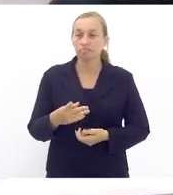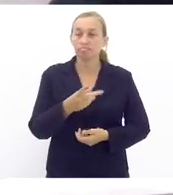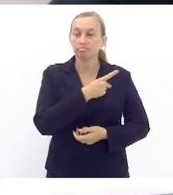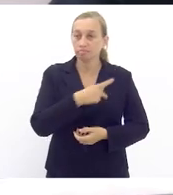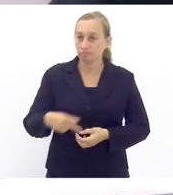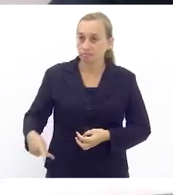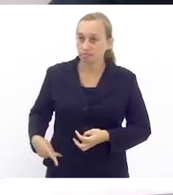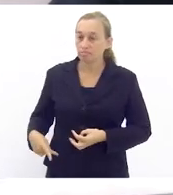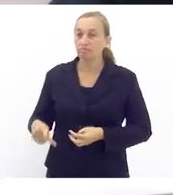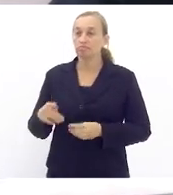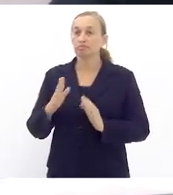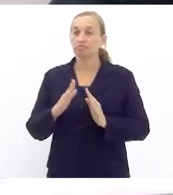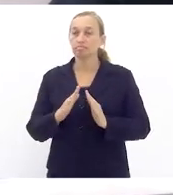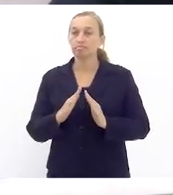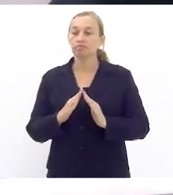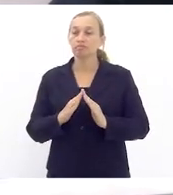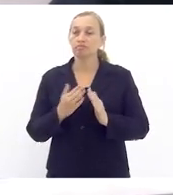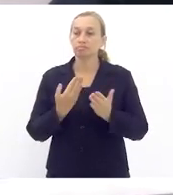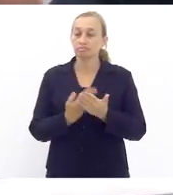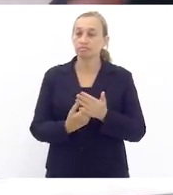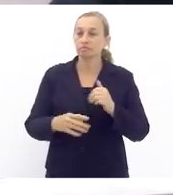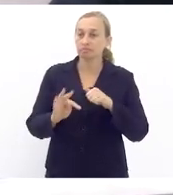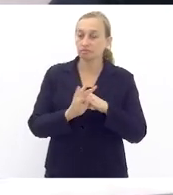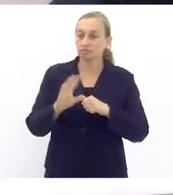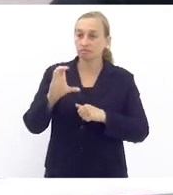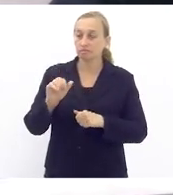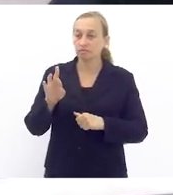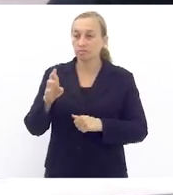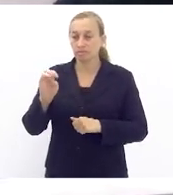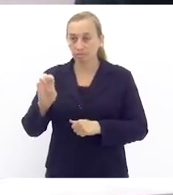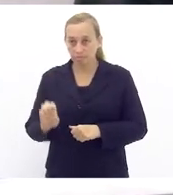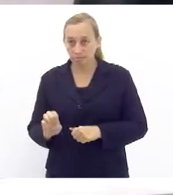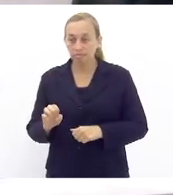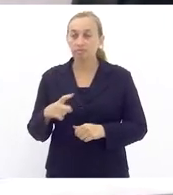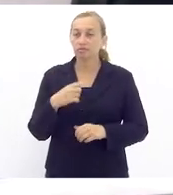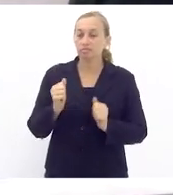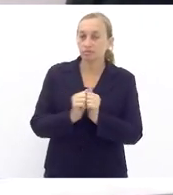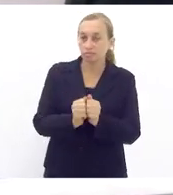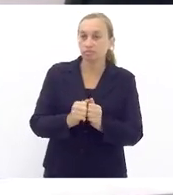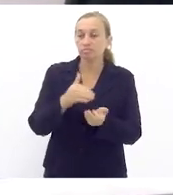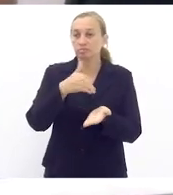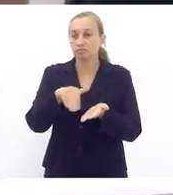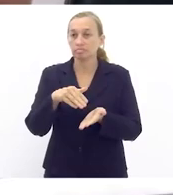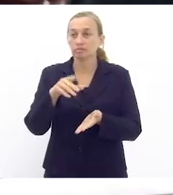presidenta da Faetec Caroline junta a nossa secretária Daniele